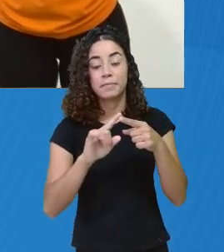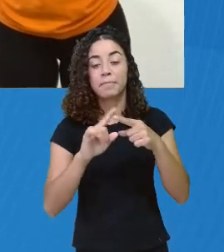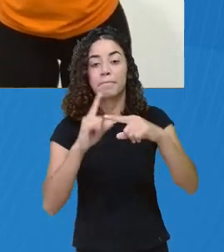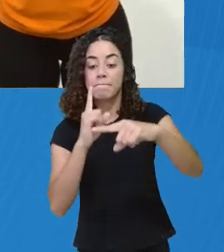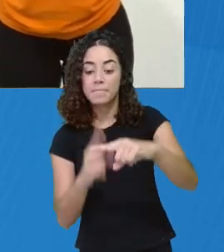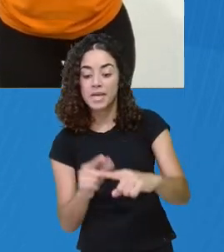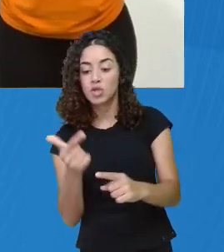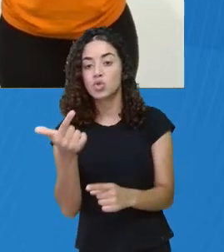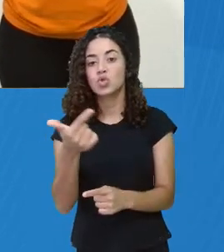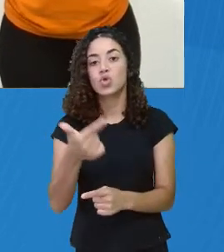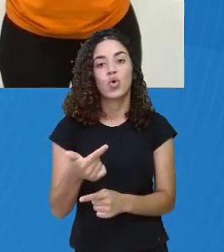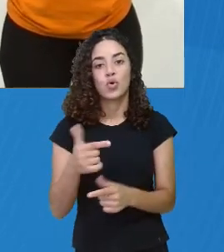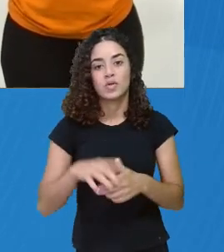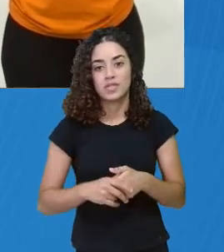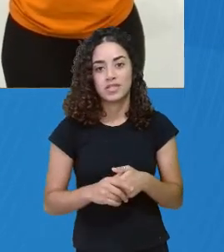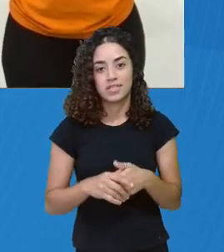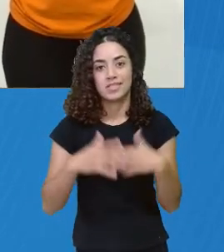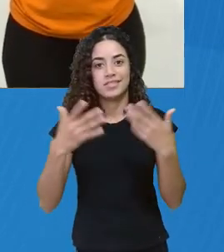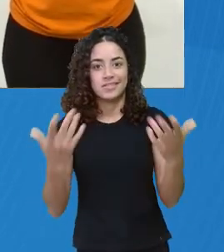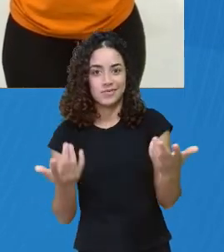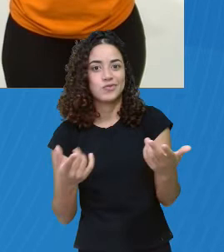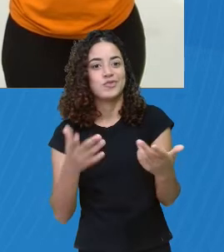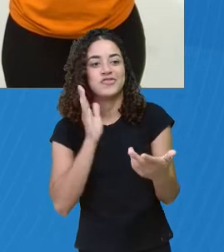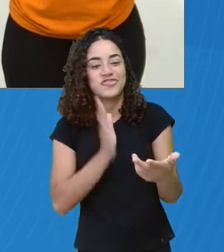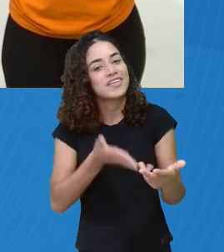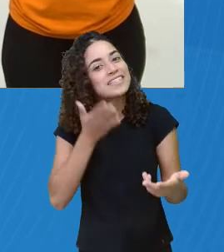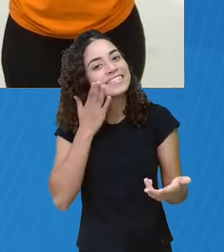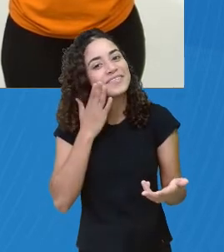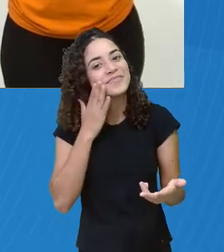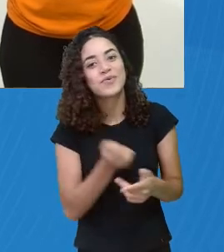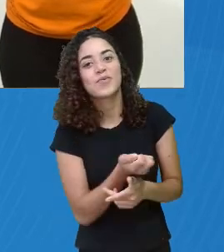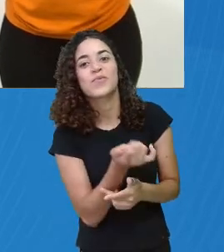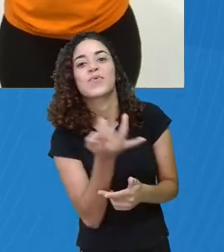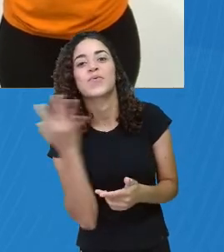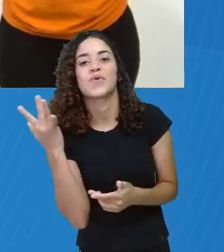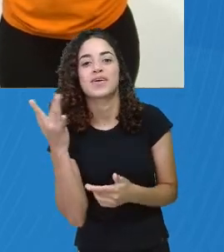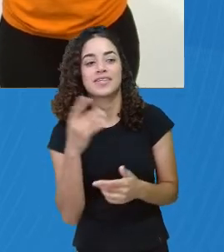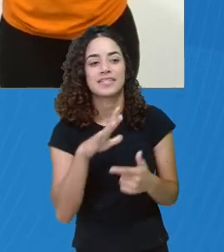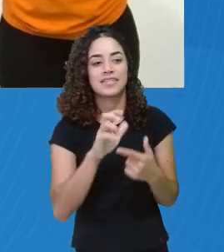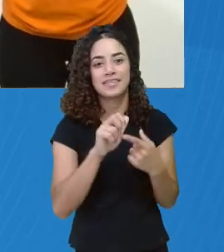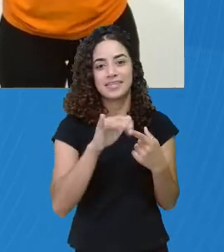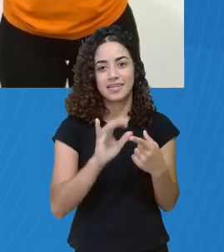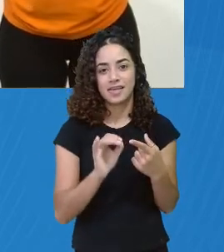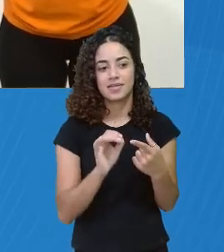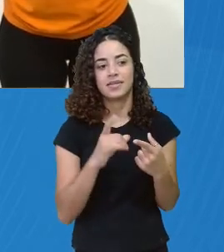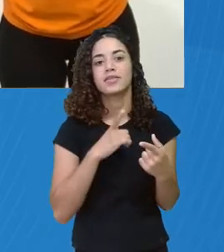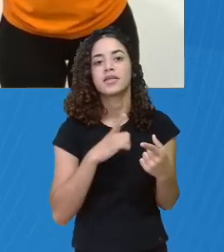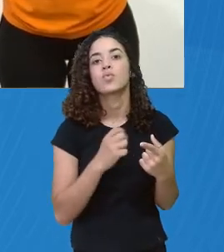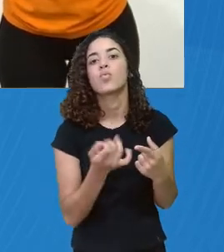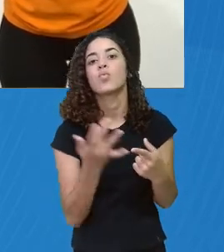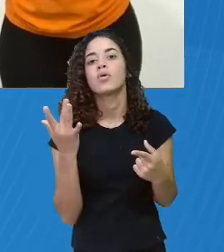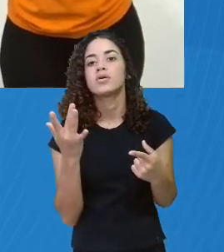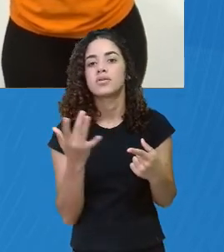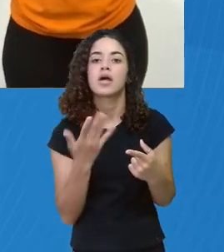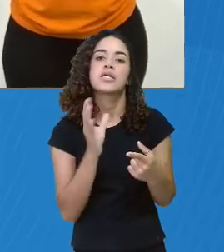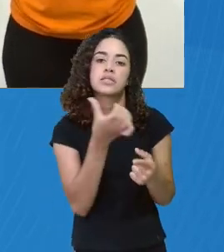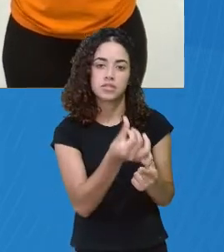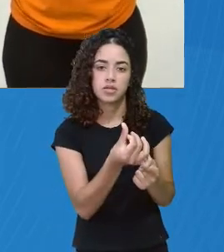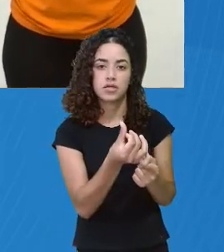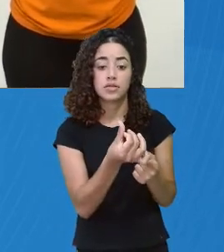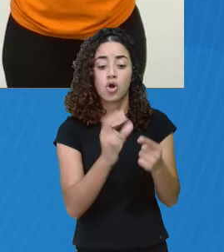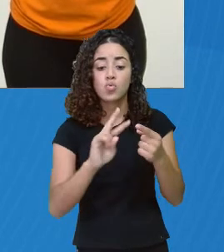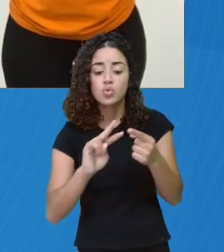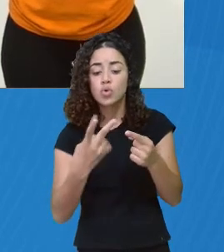final. Se a gente acabou de saber a quantidade de Caio, que foram 6 bolas, a gente vai calcular agora o dobro